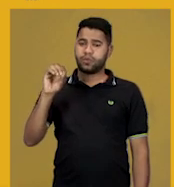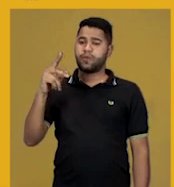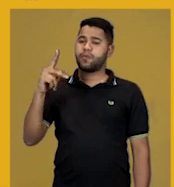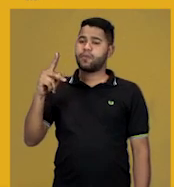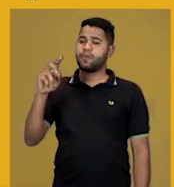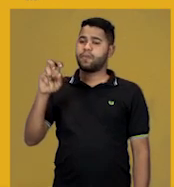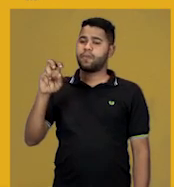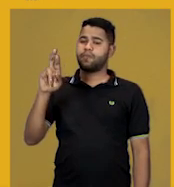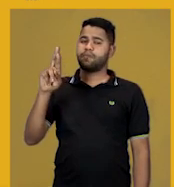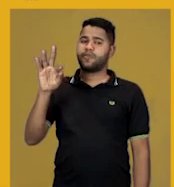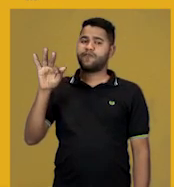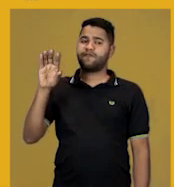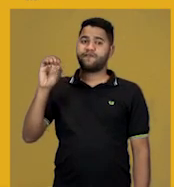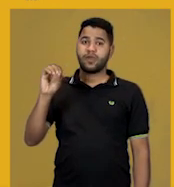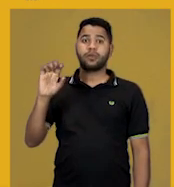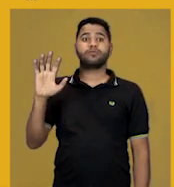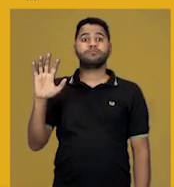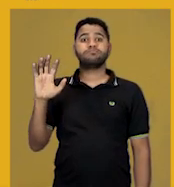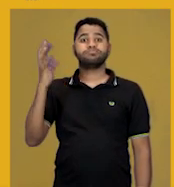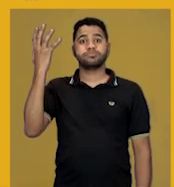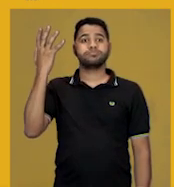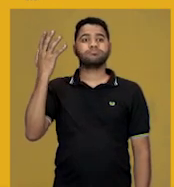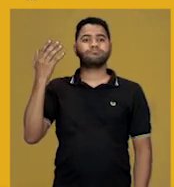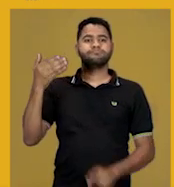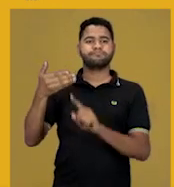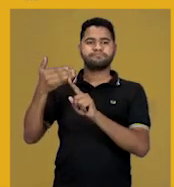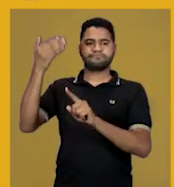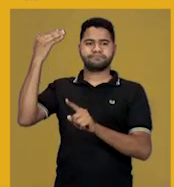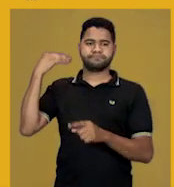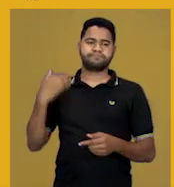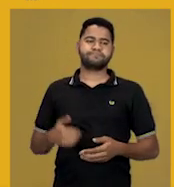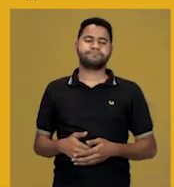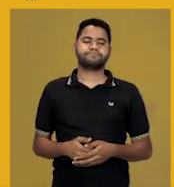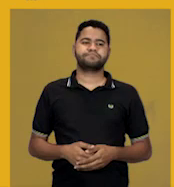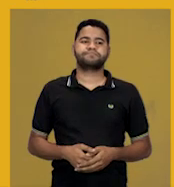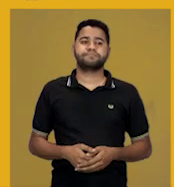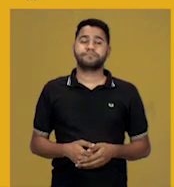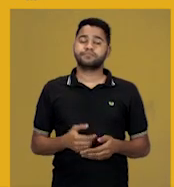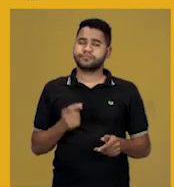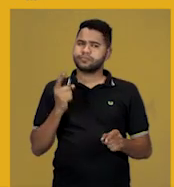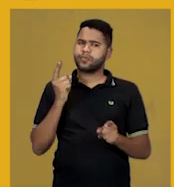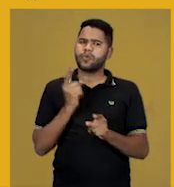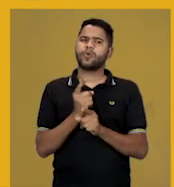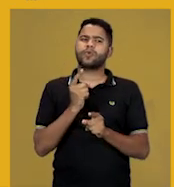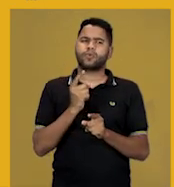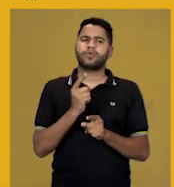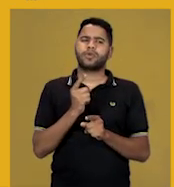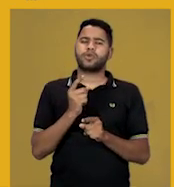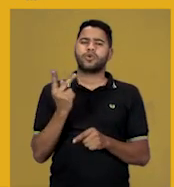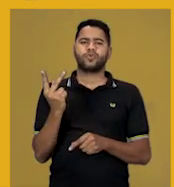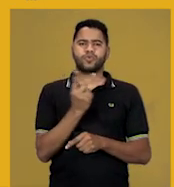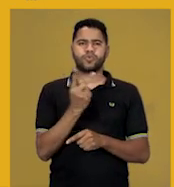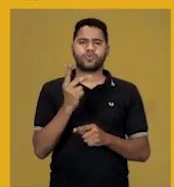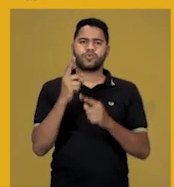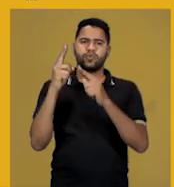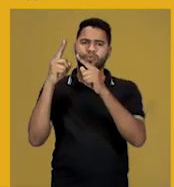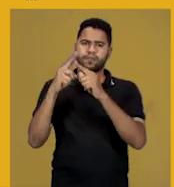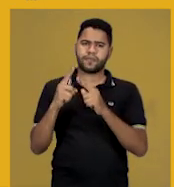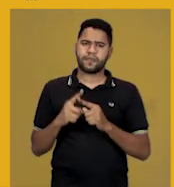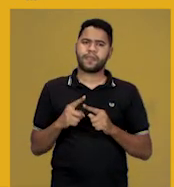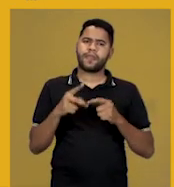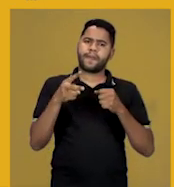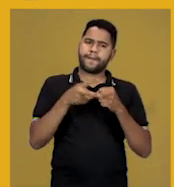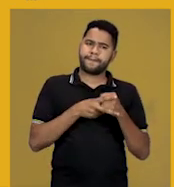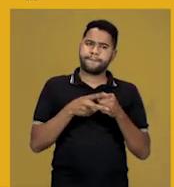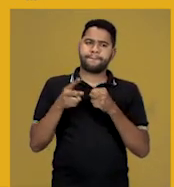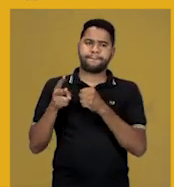notícias trazem acontecimentos passados, tá? Então nós vamos encontrar esses dois tipos de